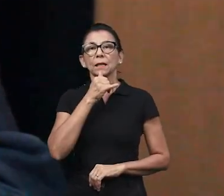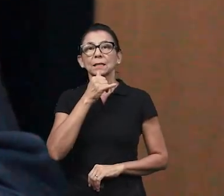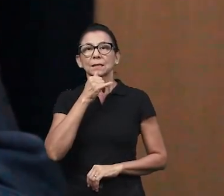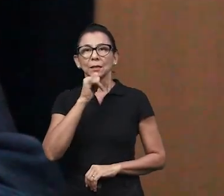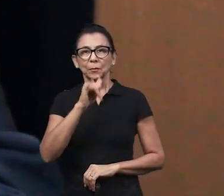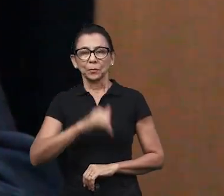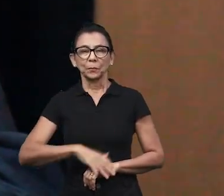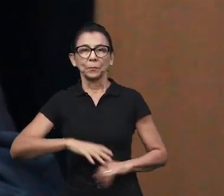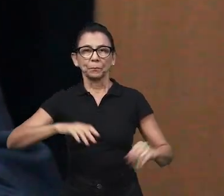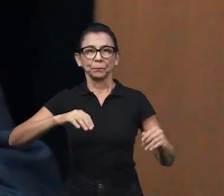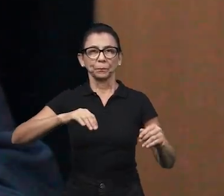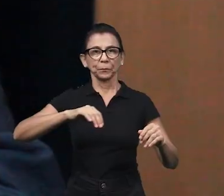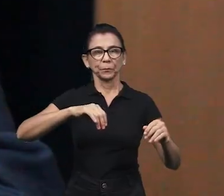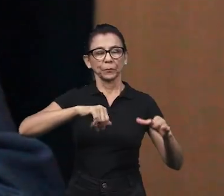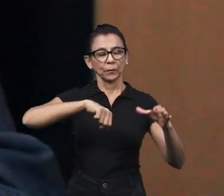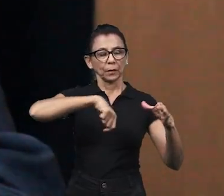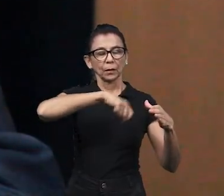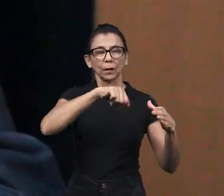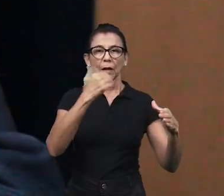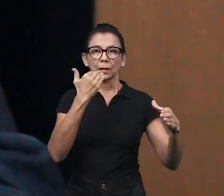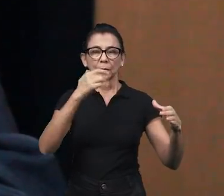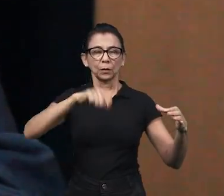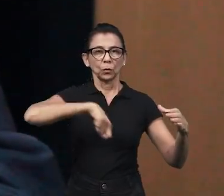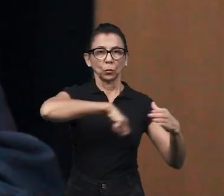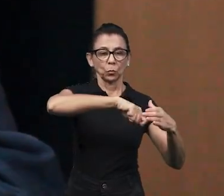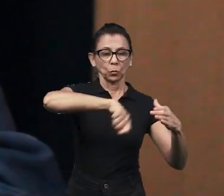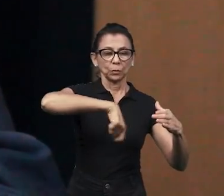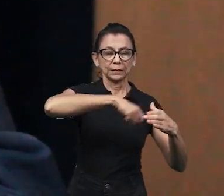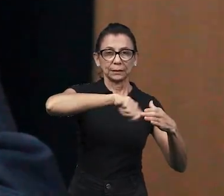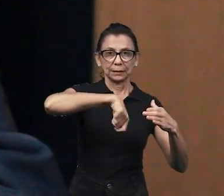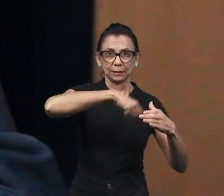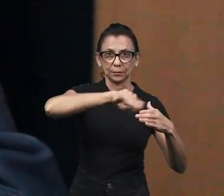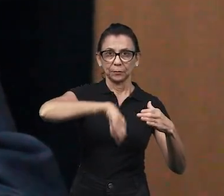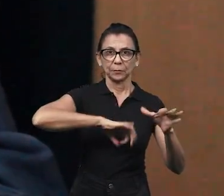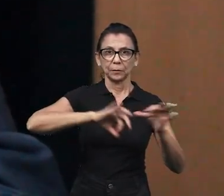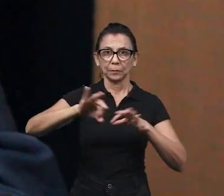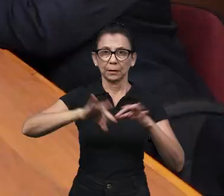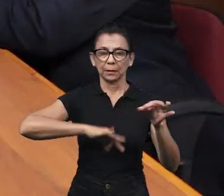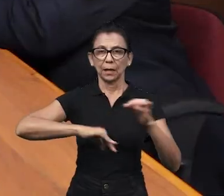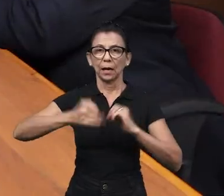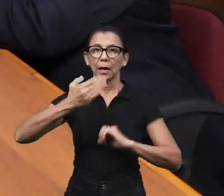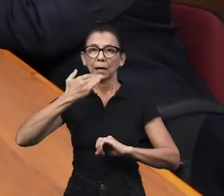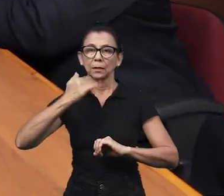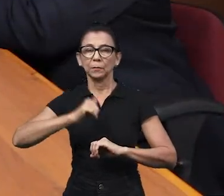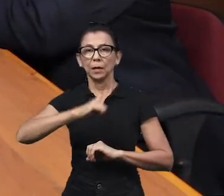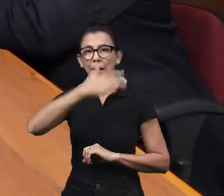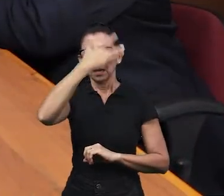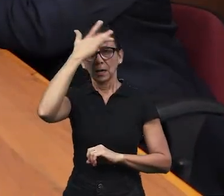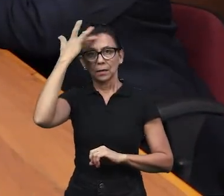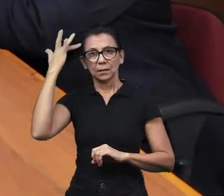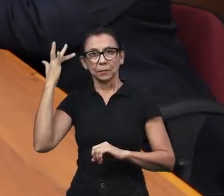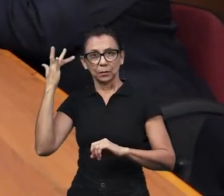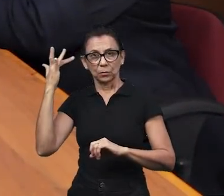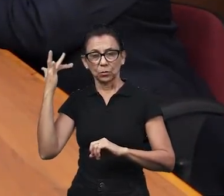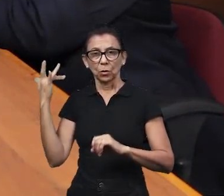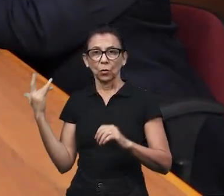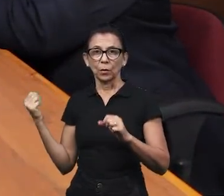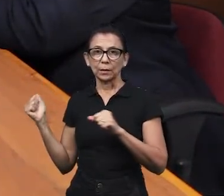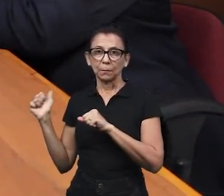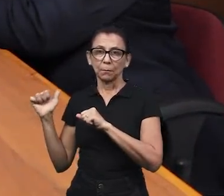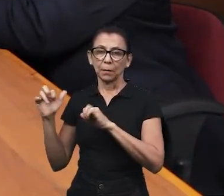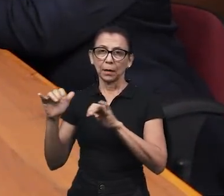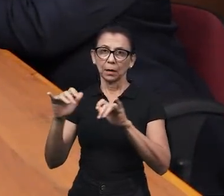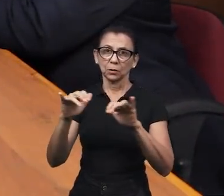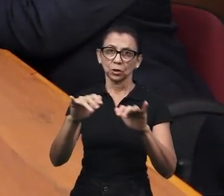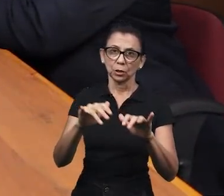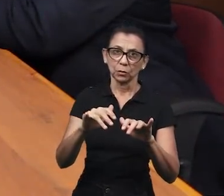cozinha. Eles chegam aqui quarta-feira, incansáveis. E se você observar, as pessoas que